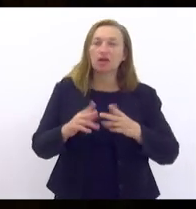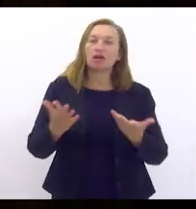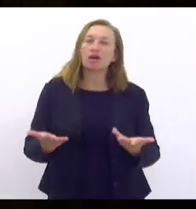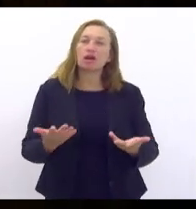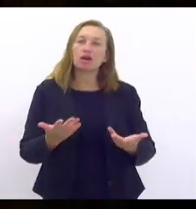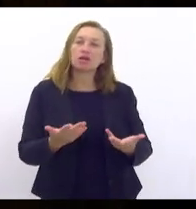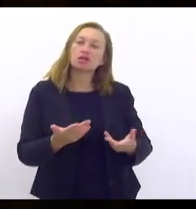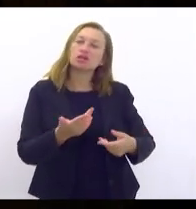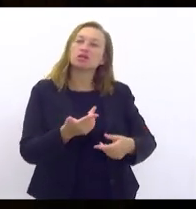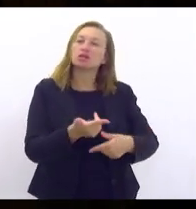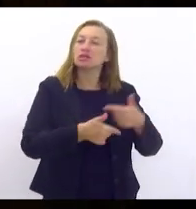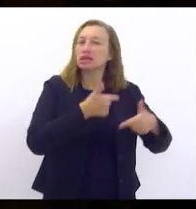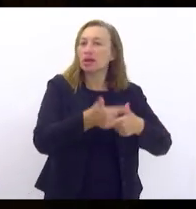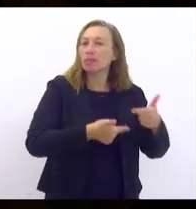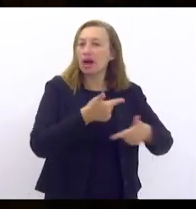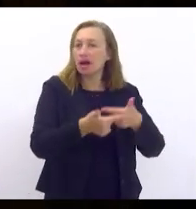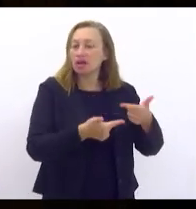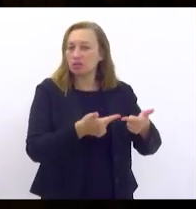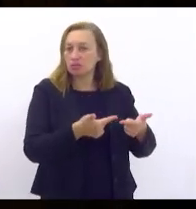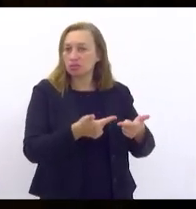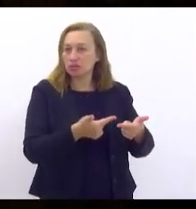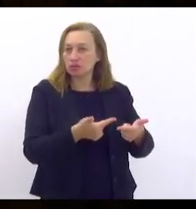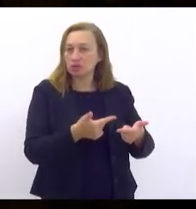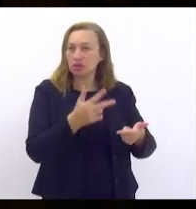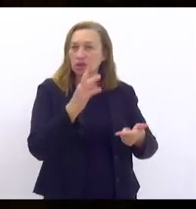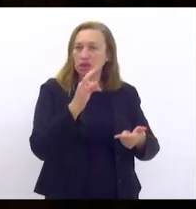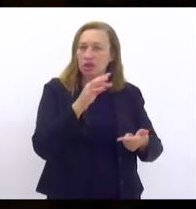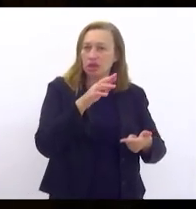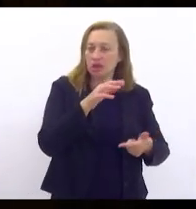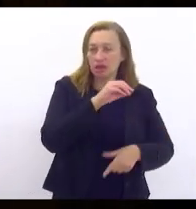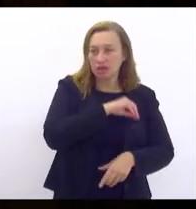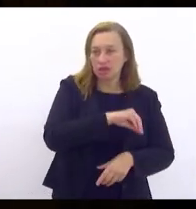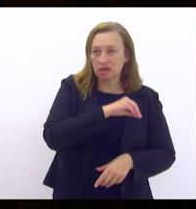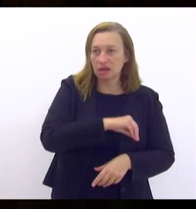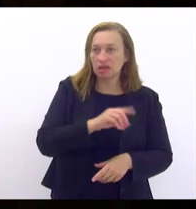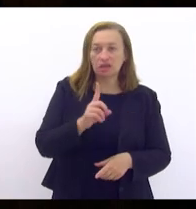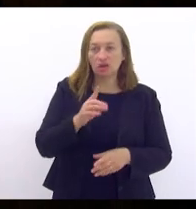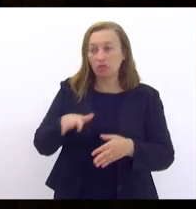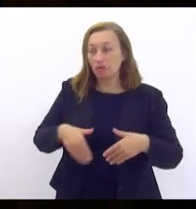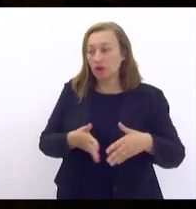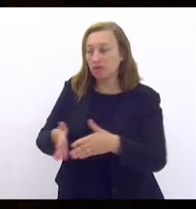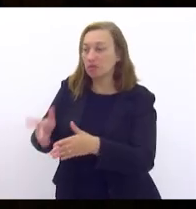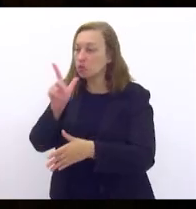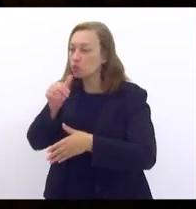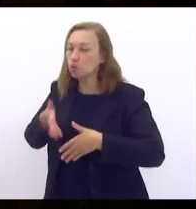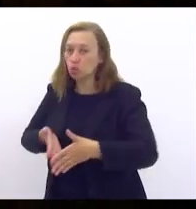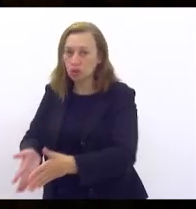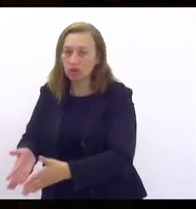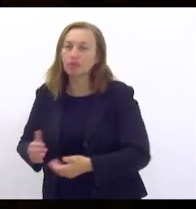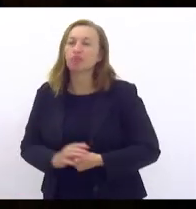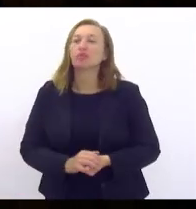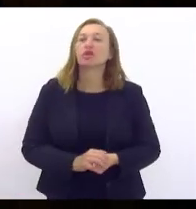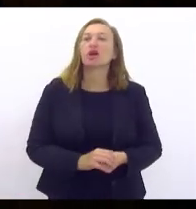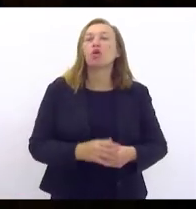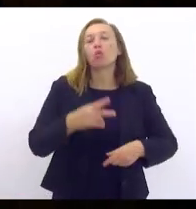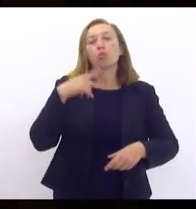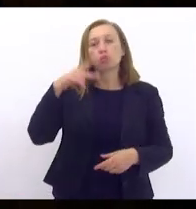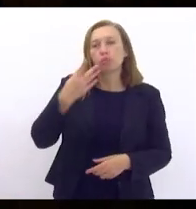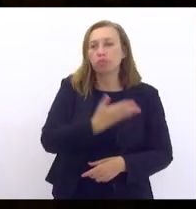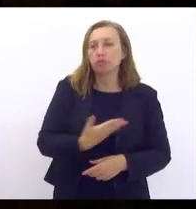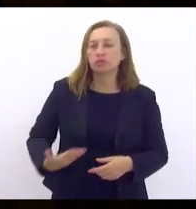e não para o caminho que ele vai hoje que são os nossos rios que é o nosso ecossistema então o trabalho com a política pública